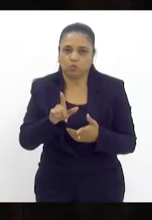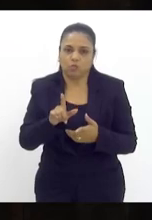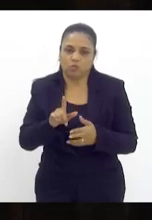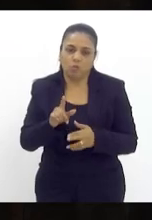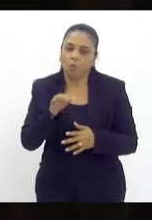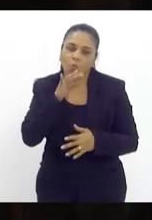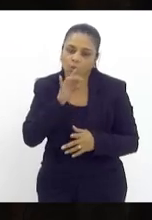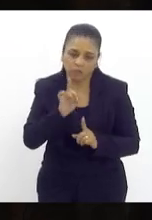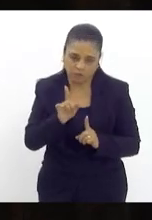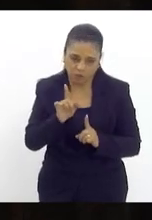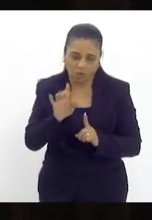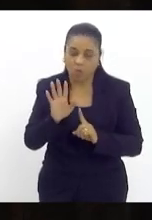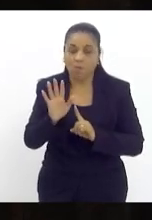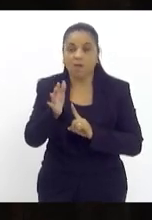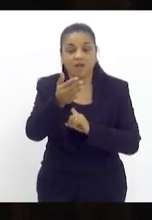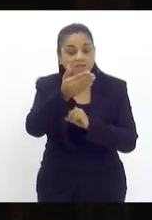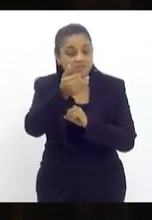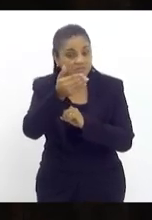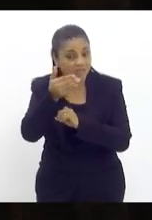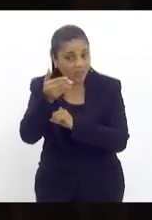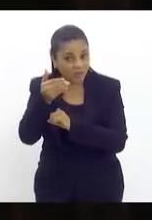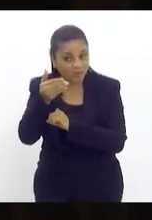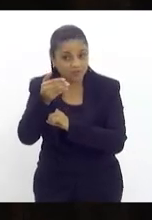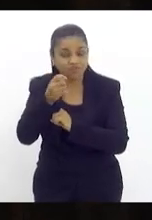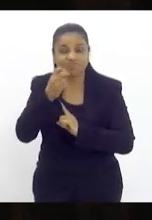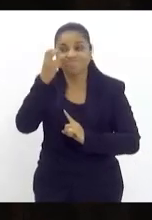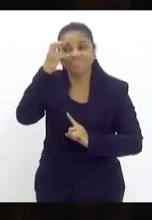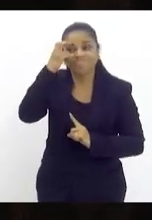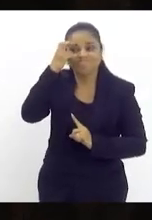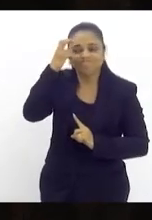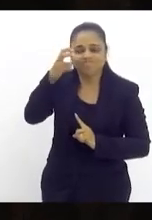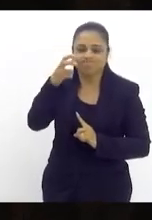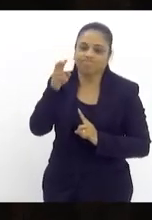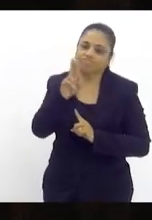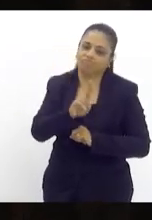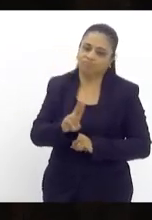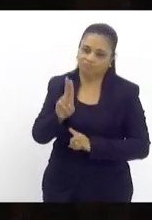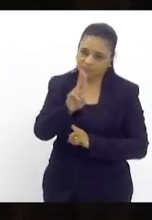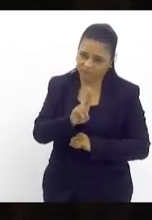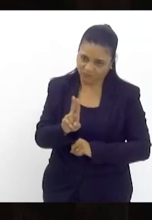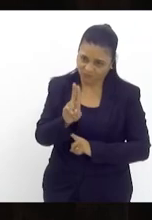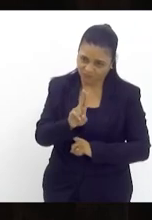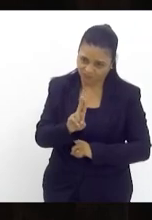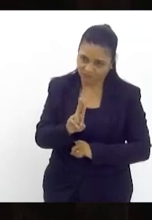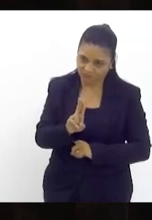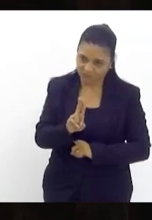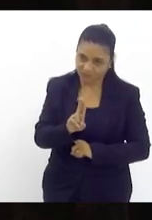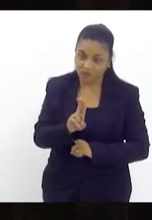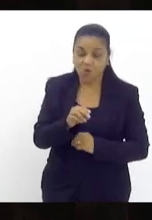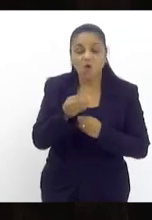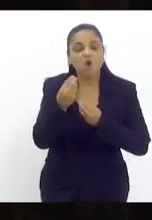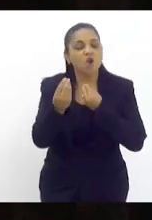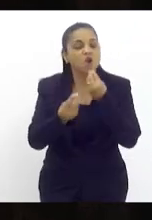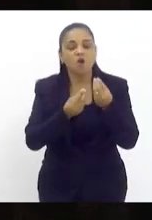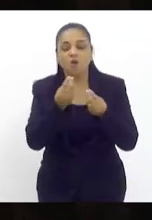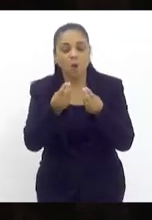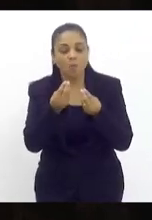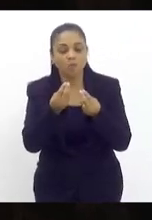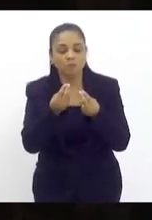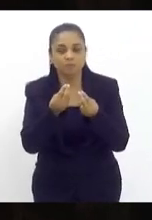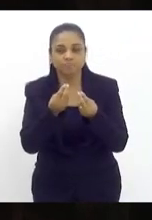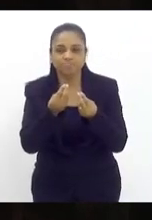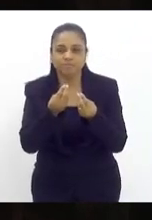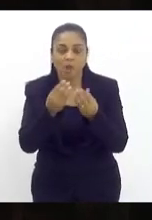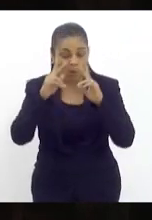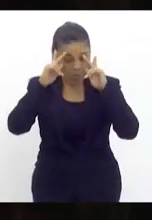ou a tecnologia, a gente falava o uso inteligente da tecnologia. Né? Como nós podemos não perder a